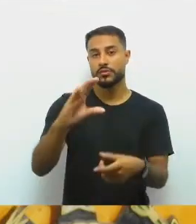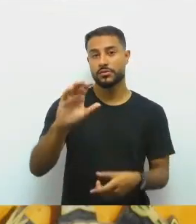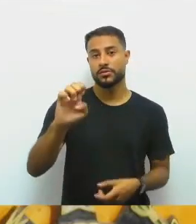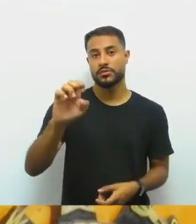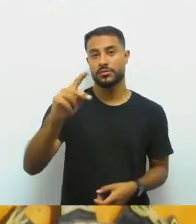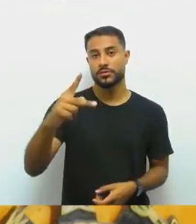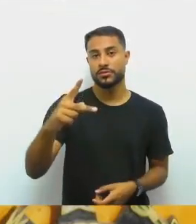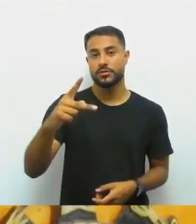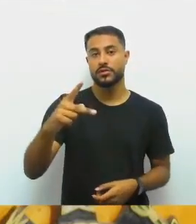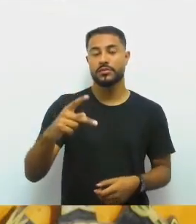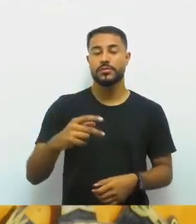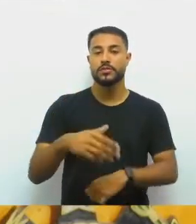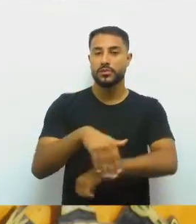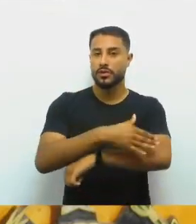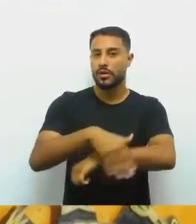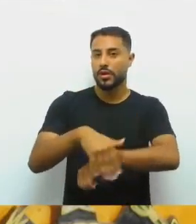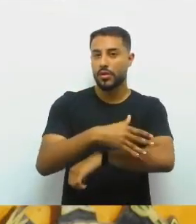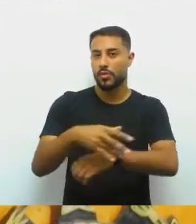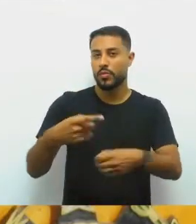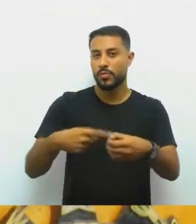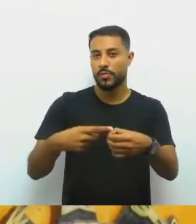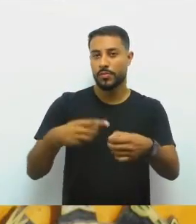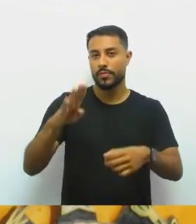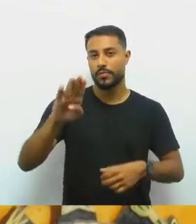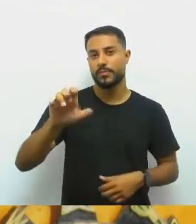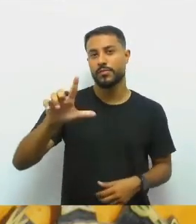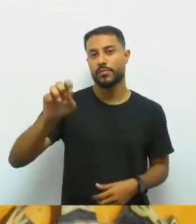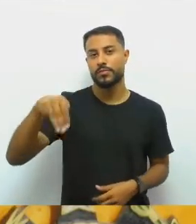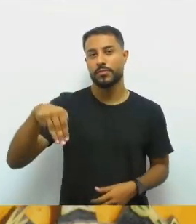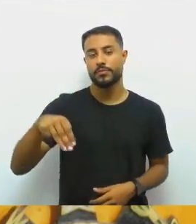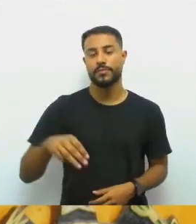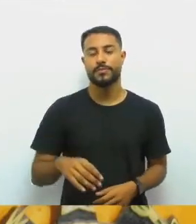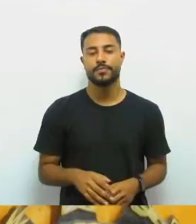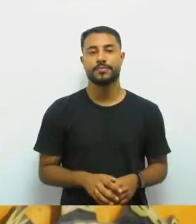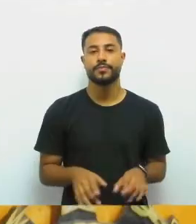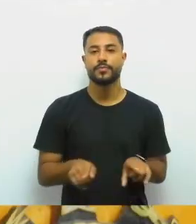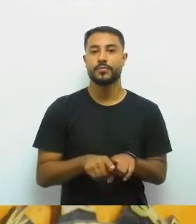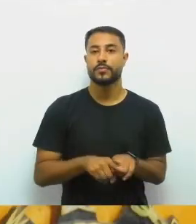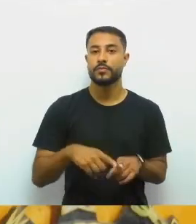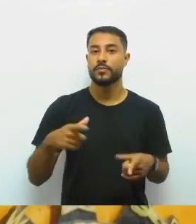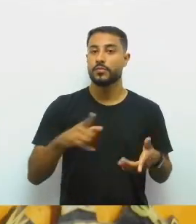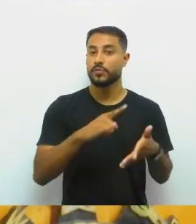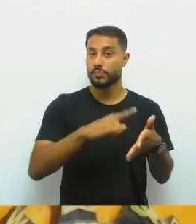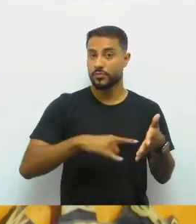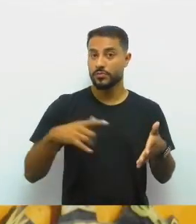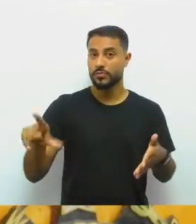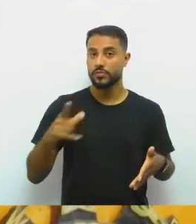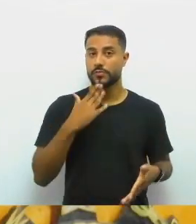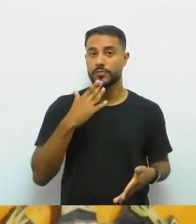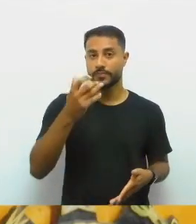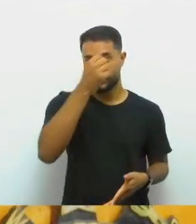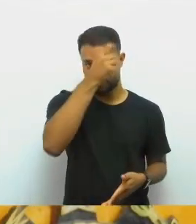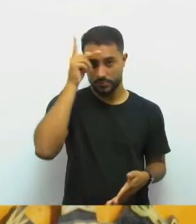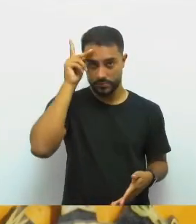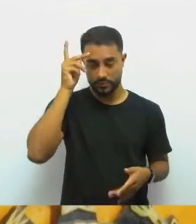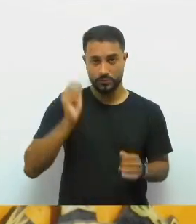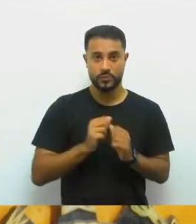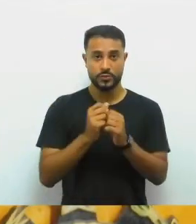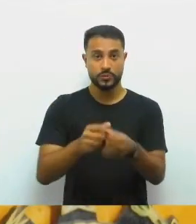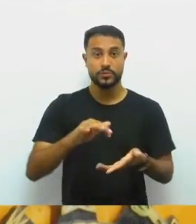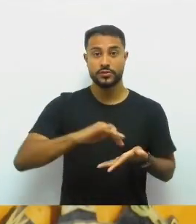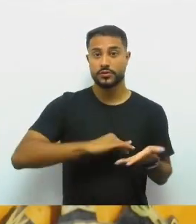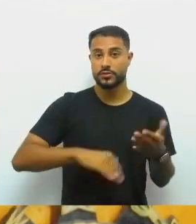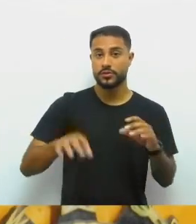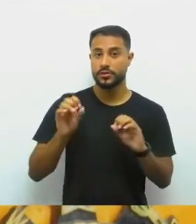Peroba, no bairro Gamboa do Belém. Indicação 3474, indicando ao prefeito municipal que interceda junto à Secretaria de Educação,